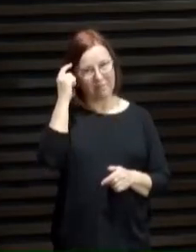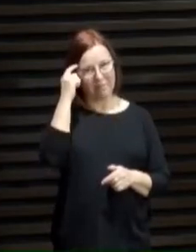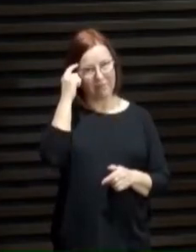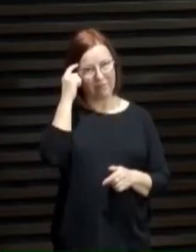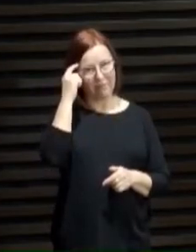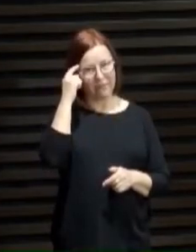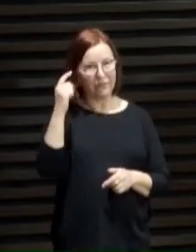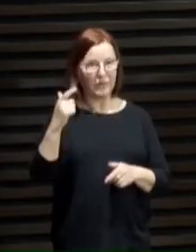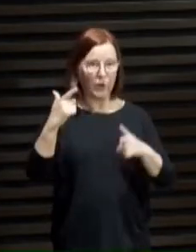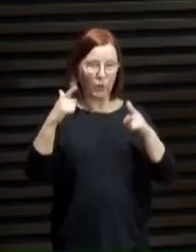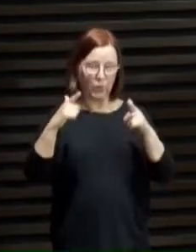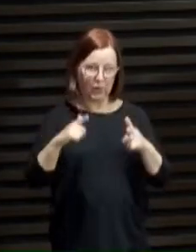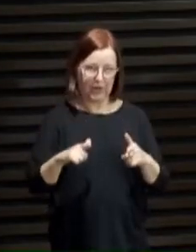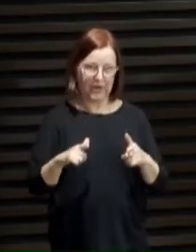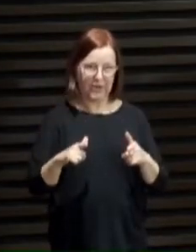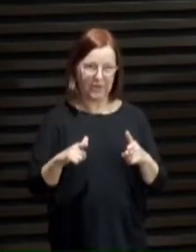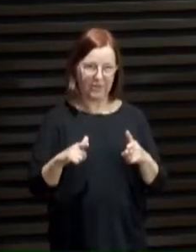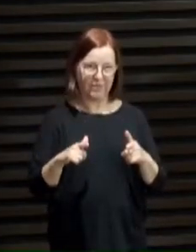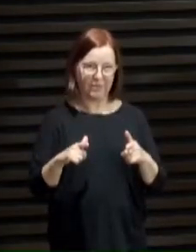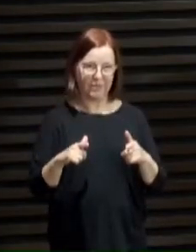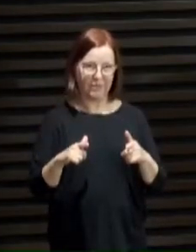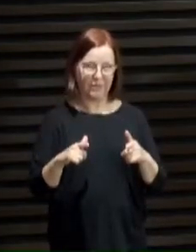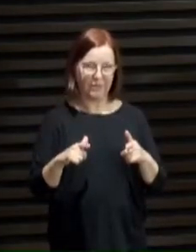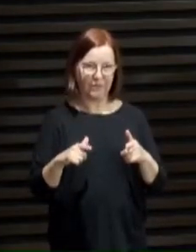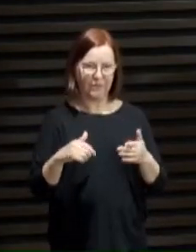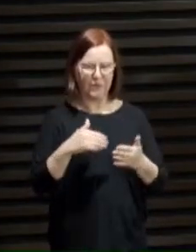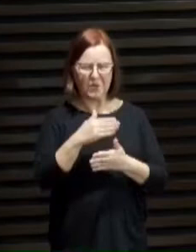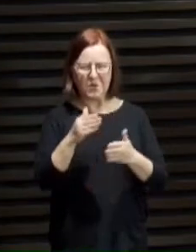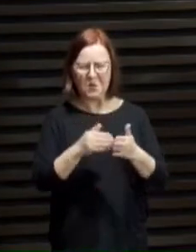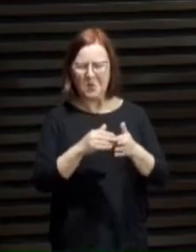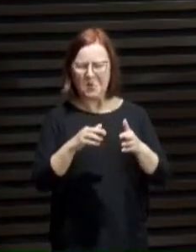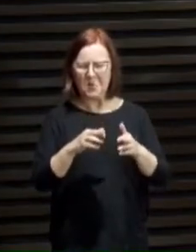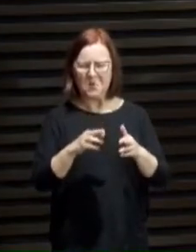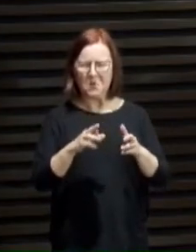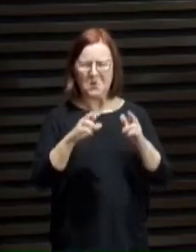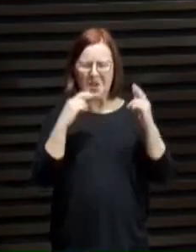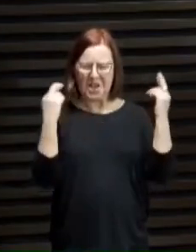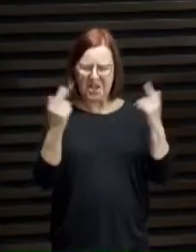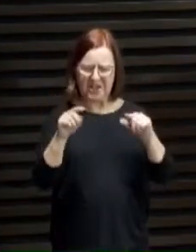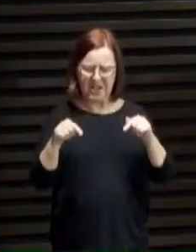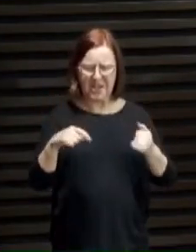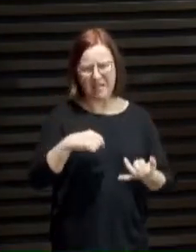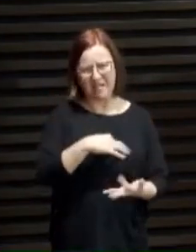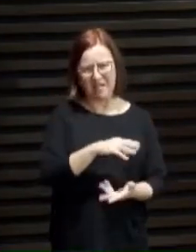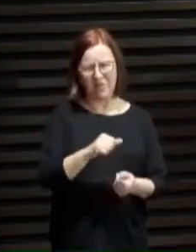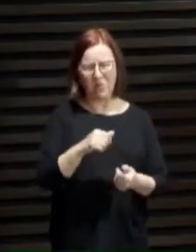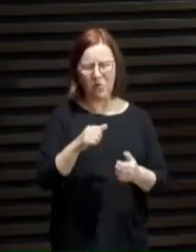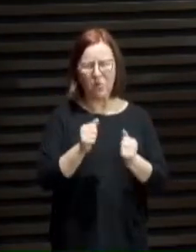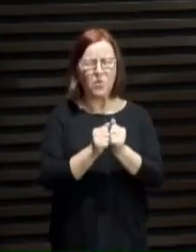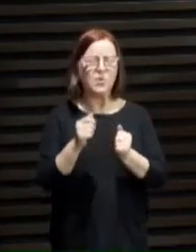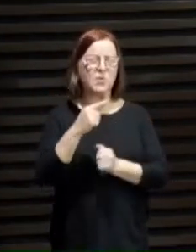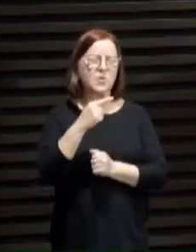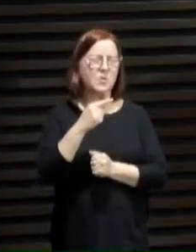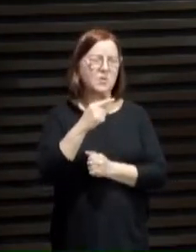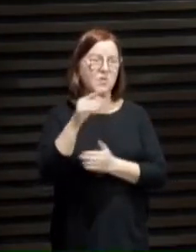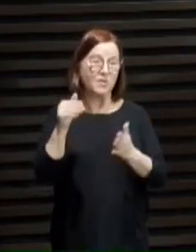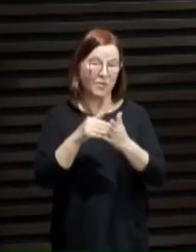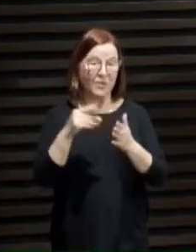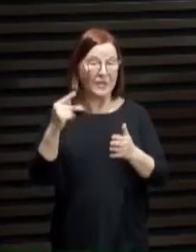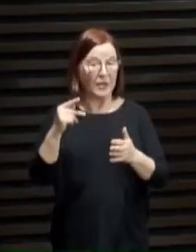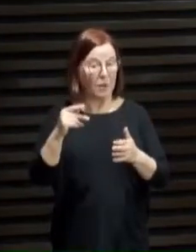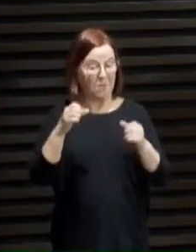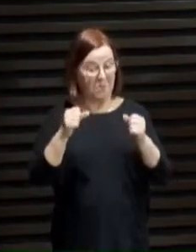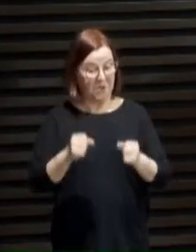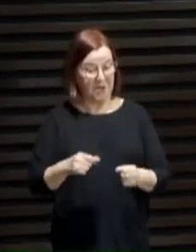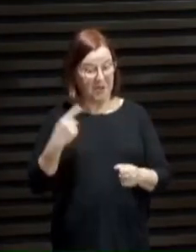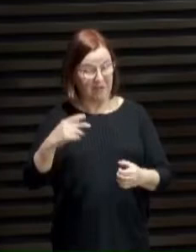O lugar onde todos os reinos da face da terra, com todo o seu poder, com toda a sua riqueza, só pode ser